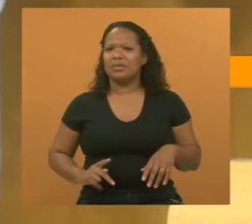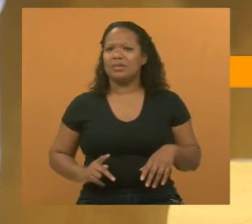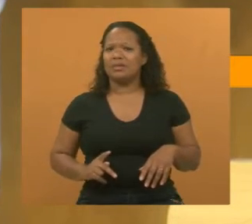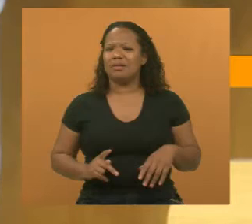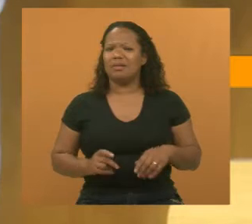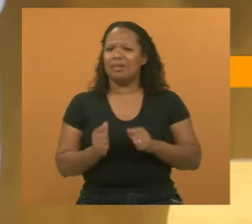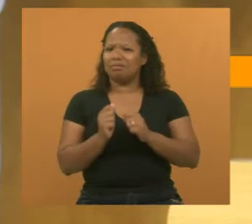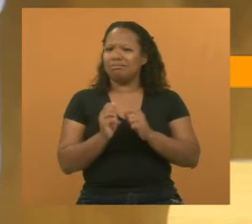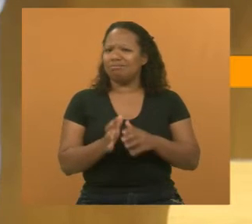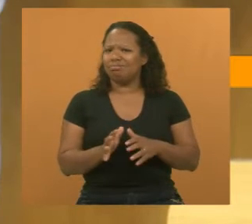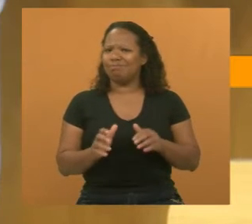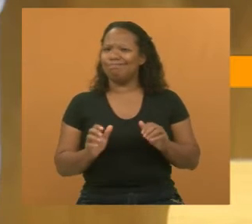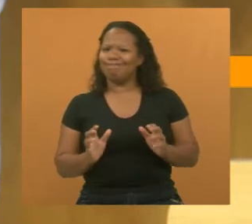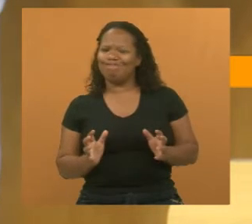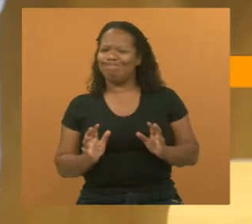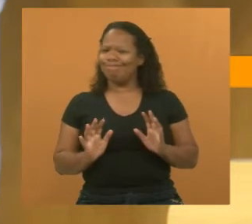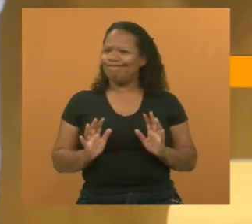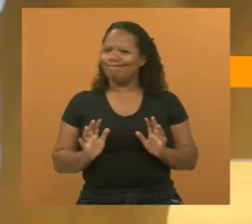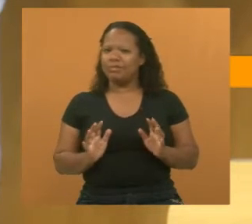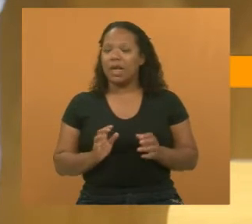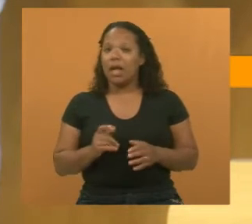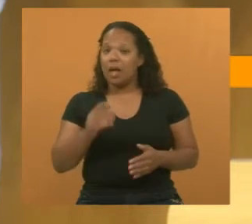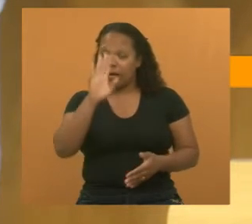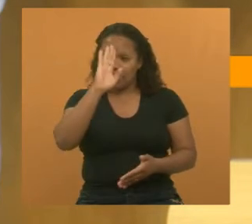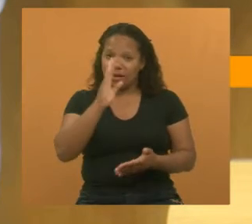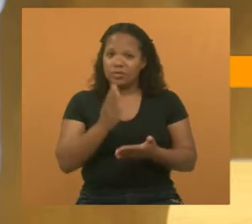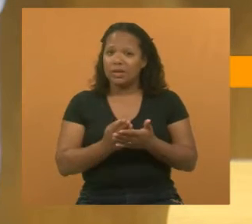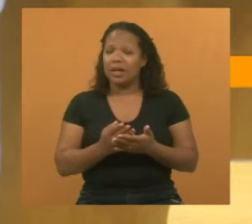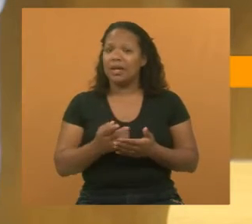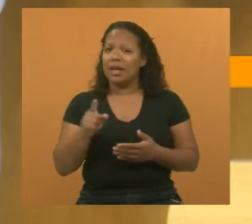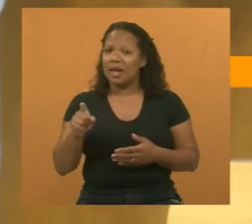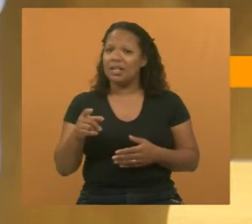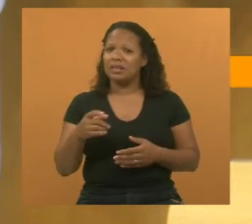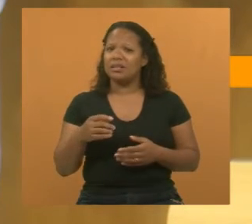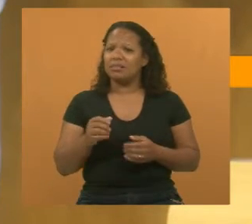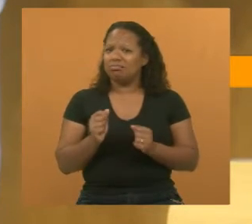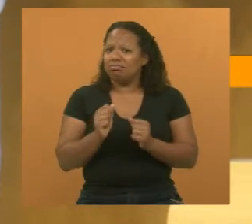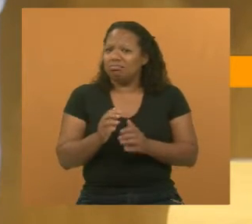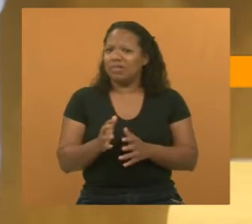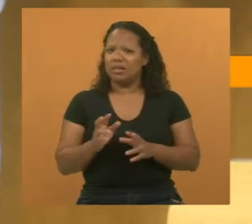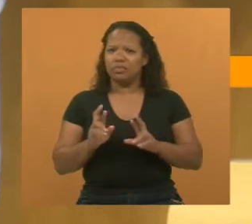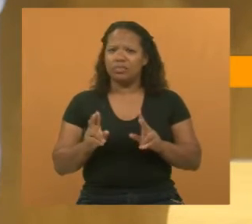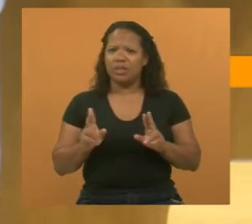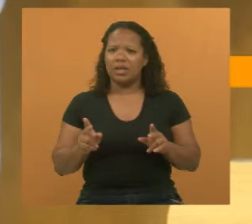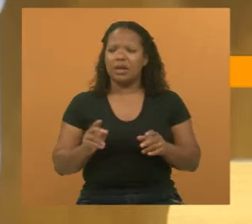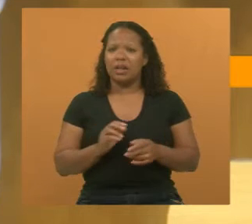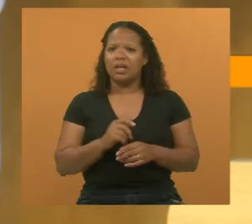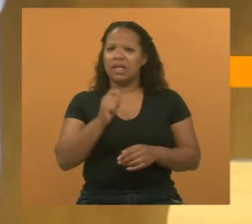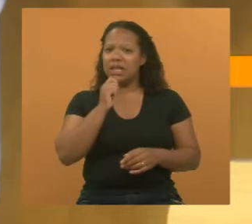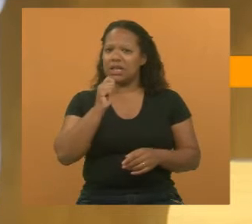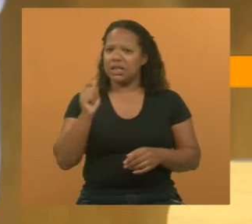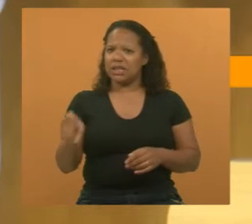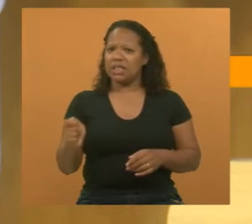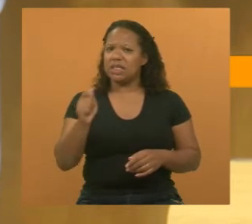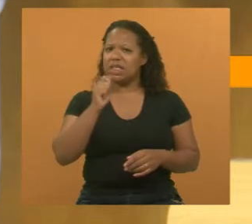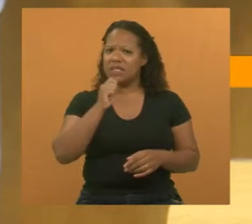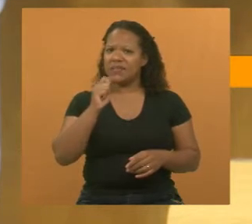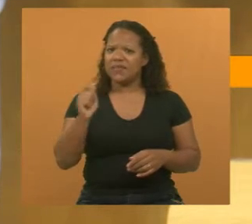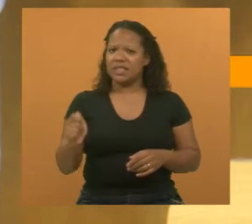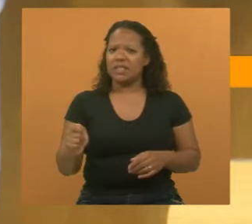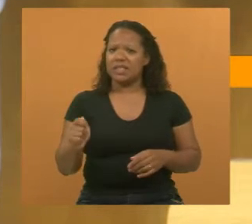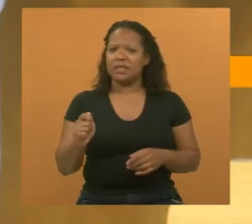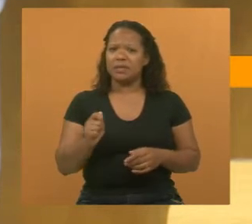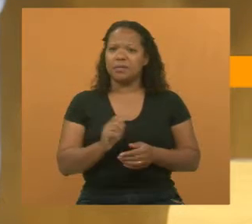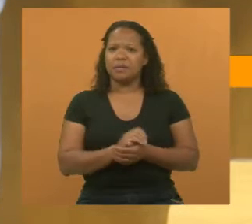conduta. E eu quero acreditar que não a terá, porque é o que tem dito aí nas entrevistas seguintes à